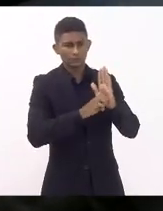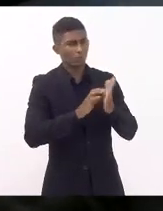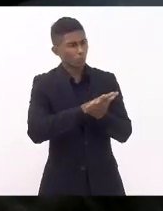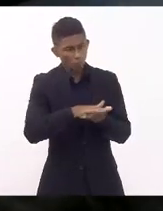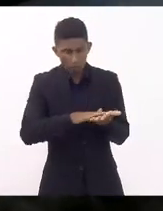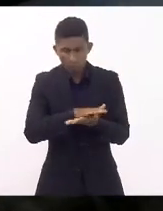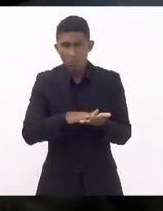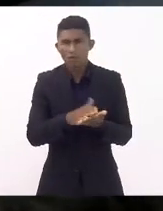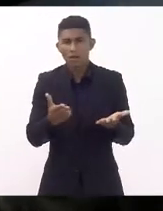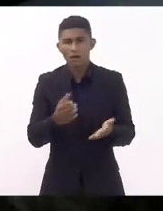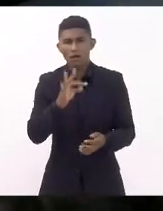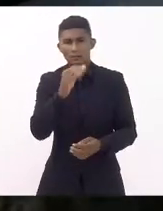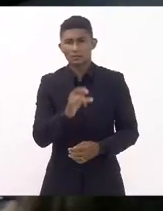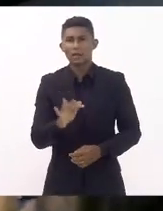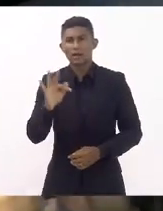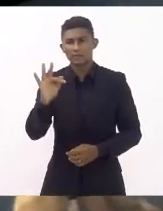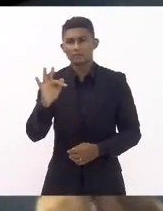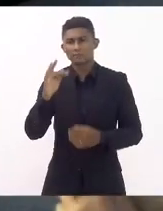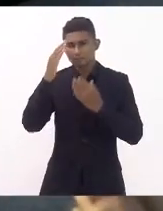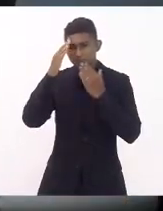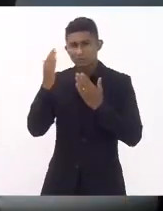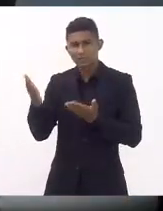para um grande TAF. Muito obrigado,